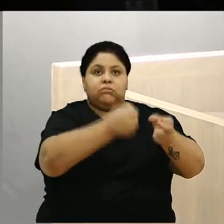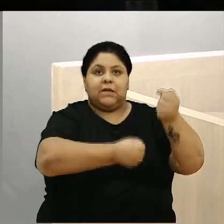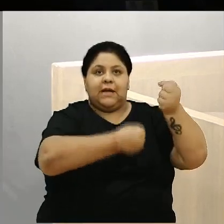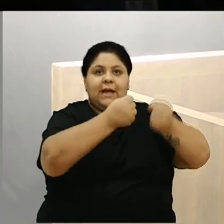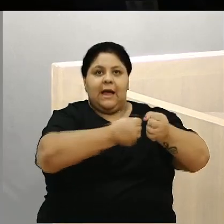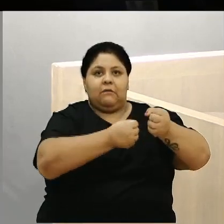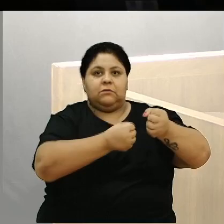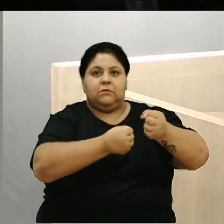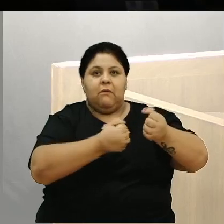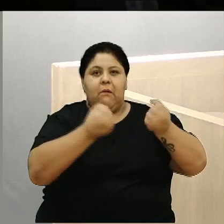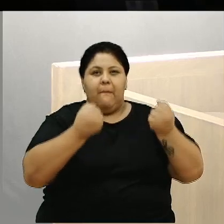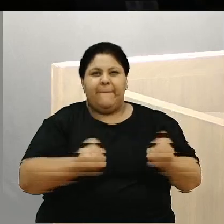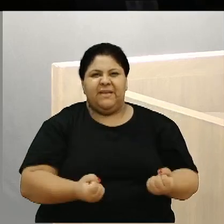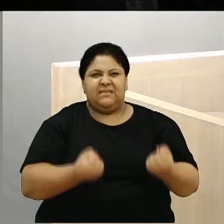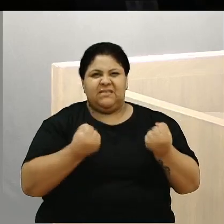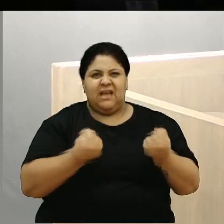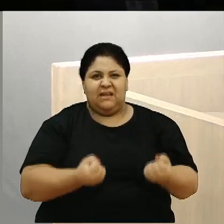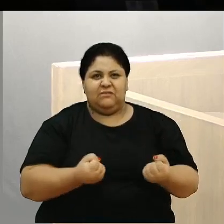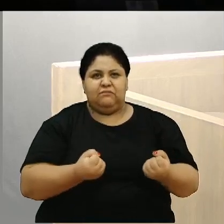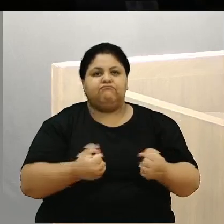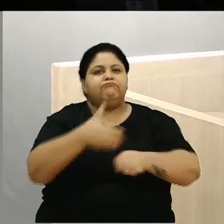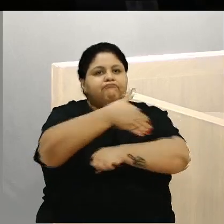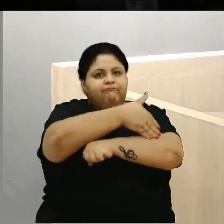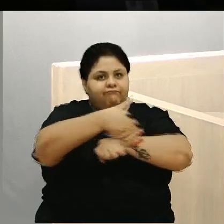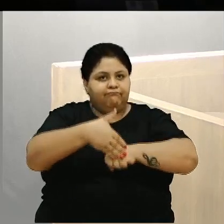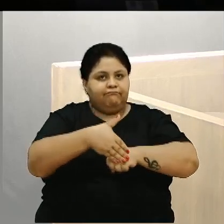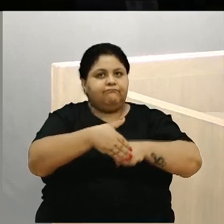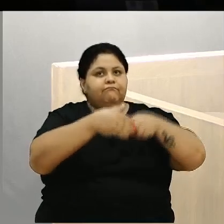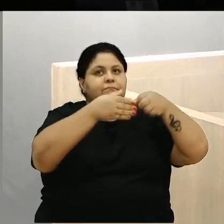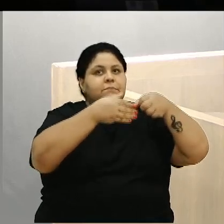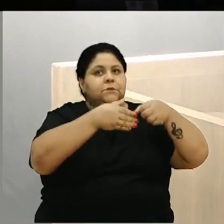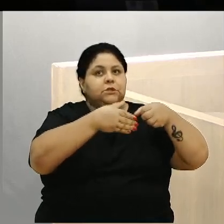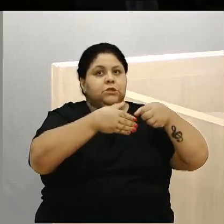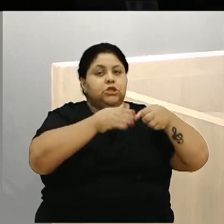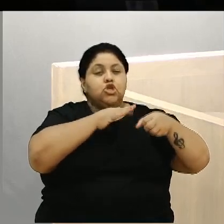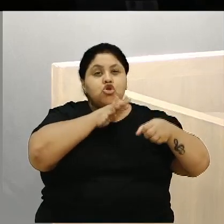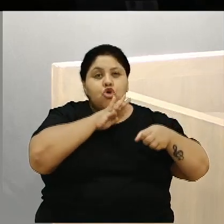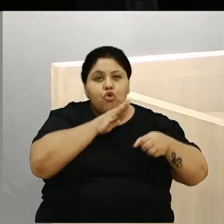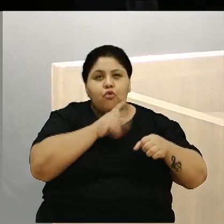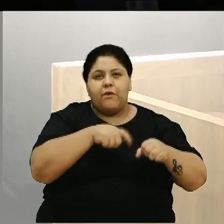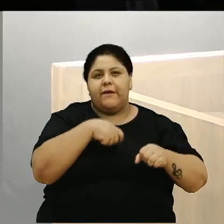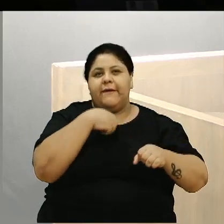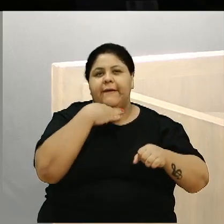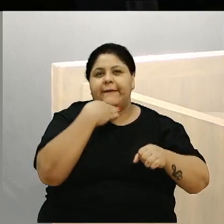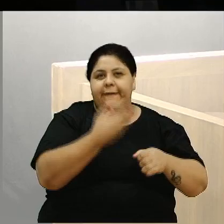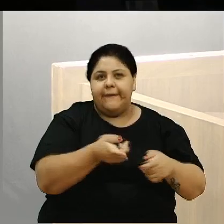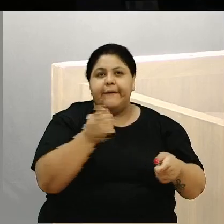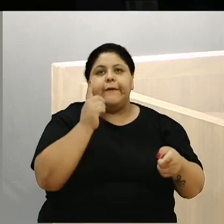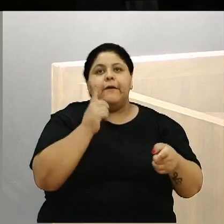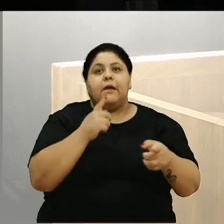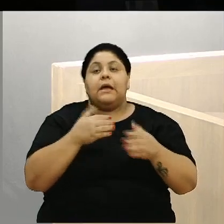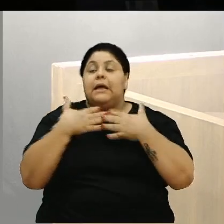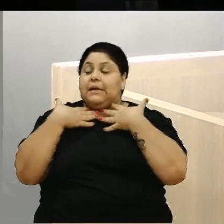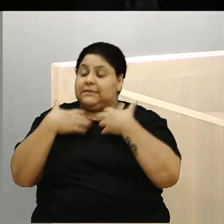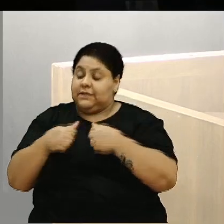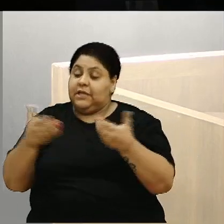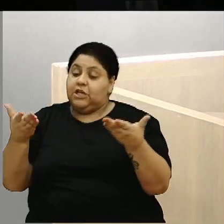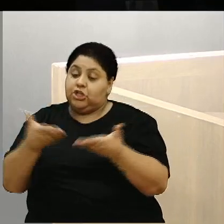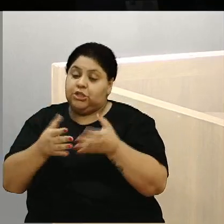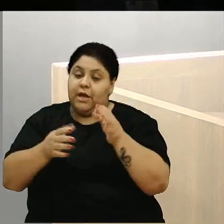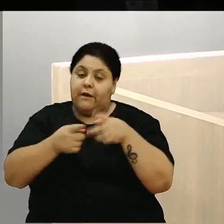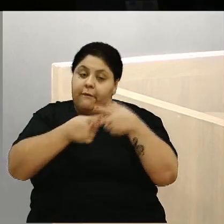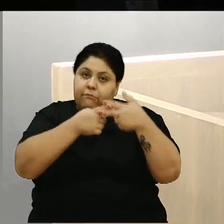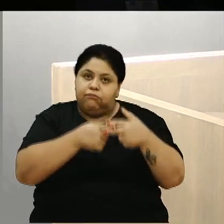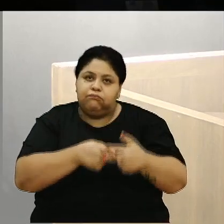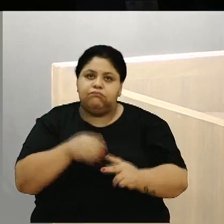Ela é uma estrada que ainda está muito debilitada, embora a Secretaria, né, já tenha feito os reparos emergenciais, mas que ela